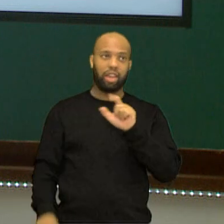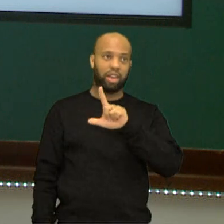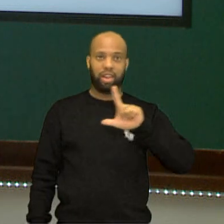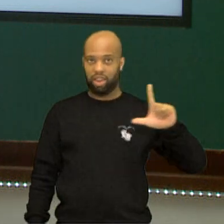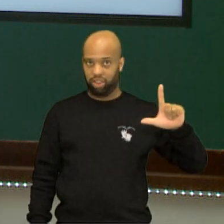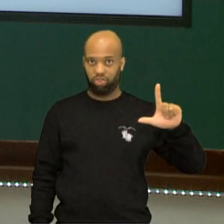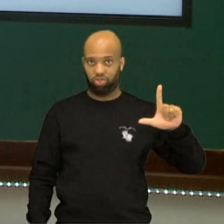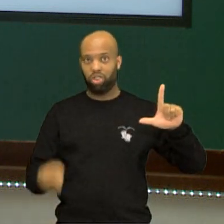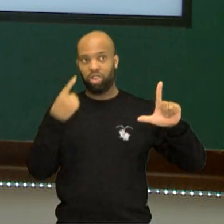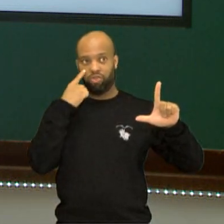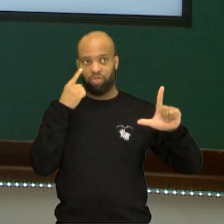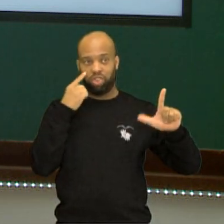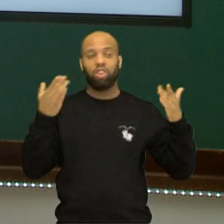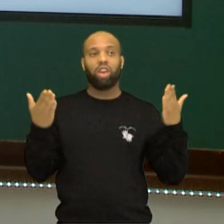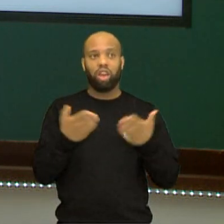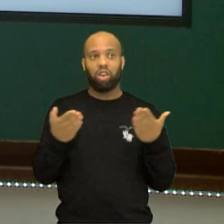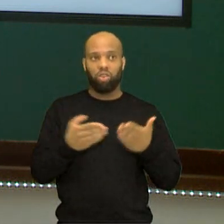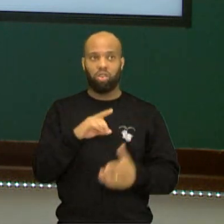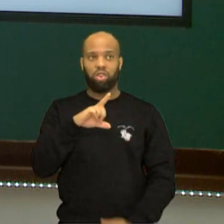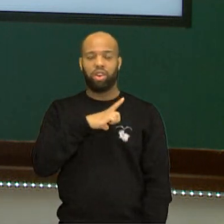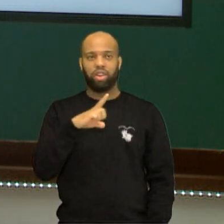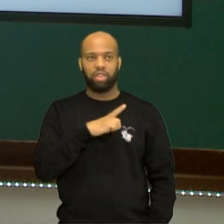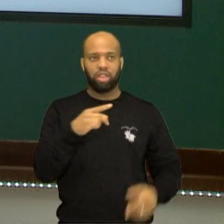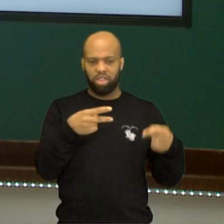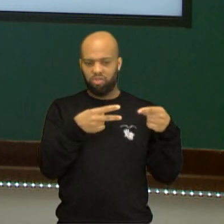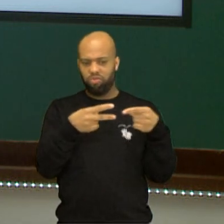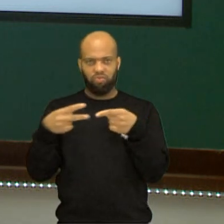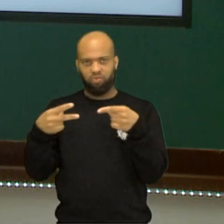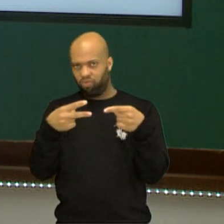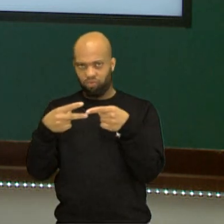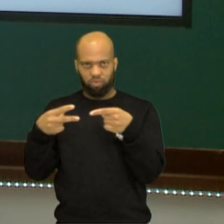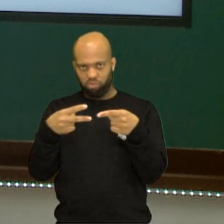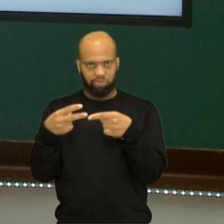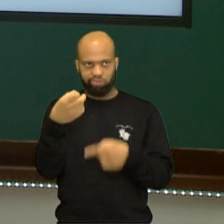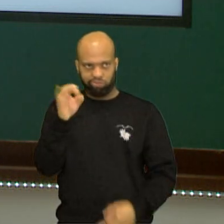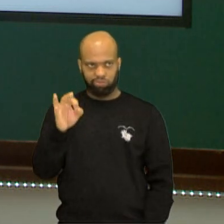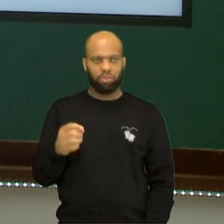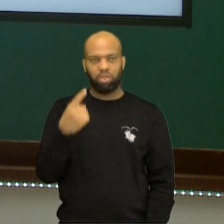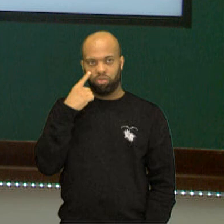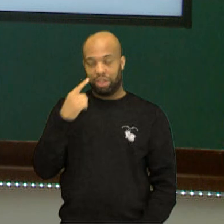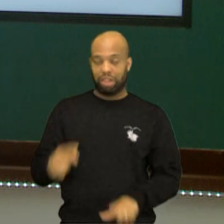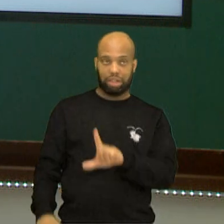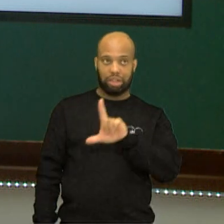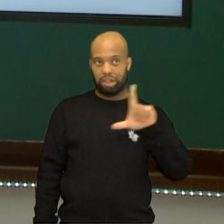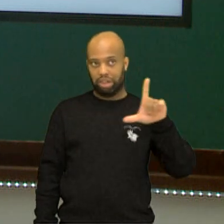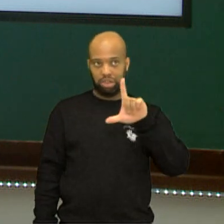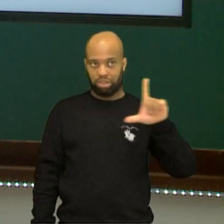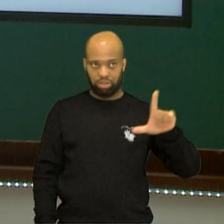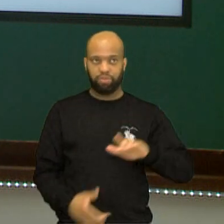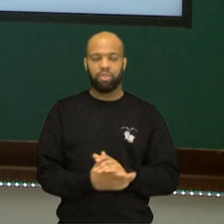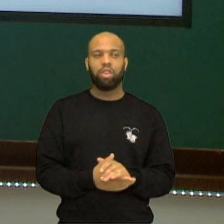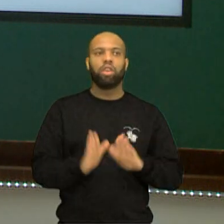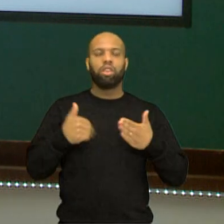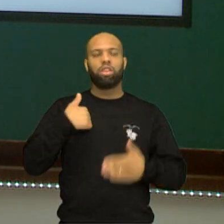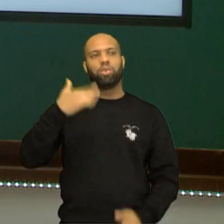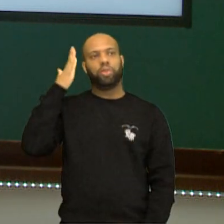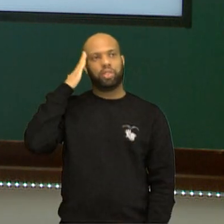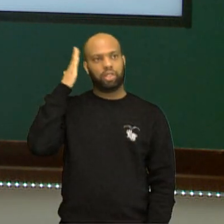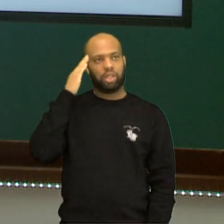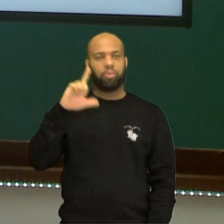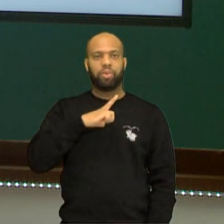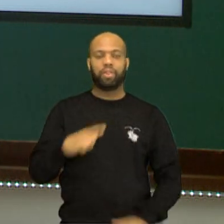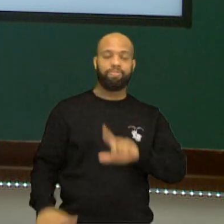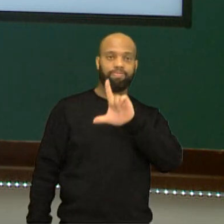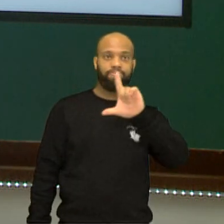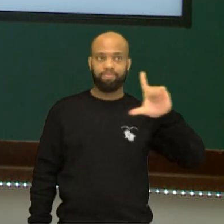você vai ter aqui um vetor, eu não fiz em módulo, não coloquei nada de tamanhos, tá? Só fazendo uma representação aqui, mas eu sei que, por exemplo,